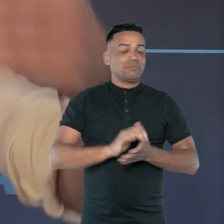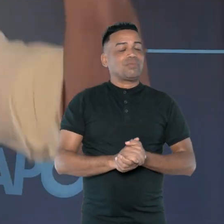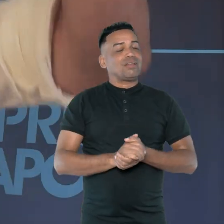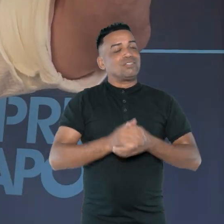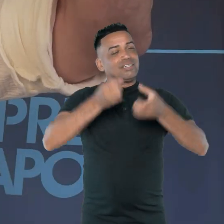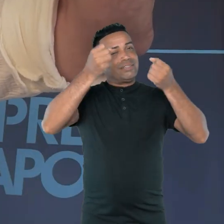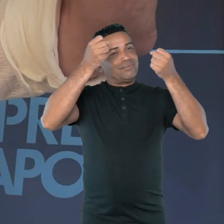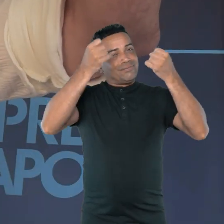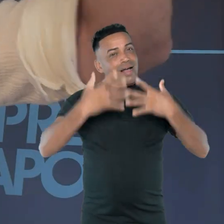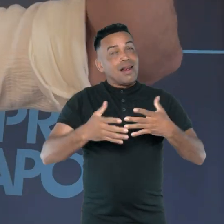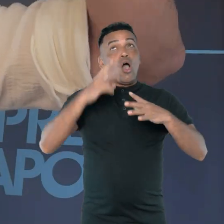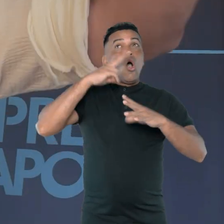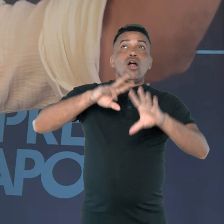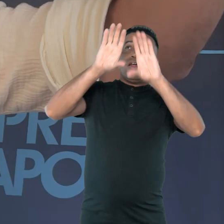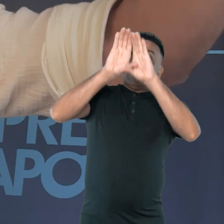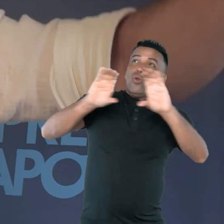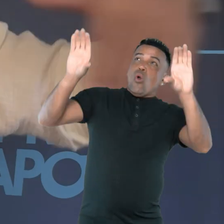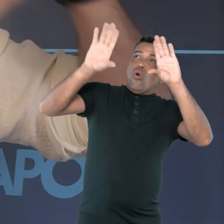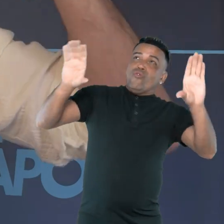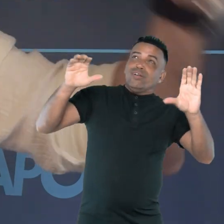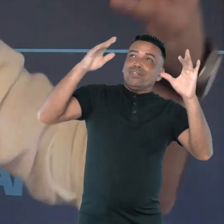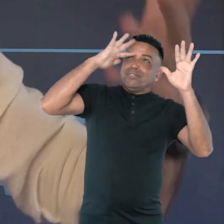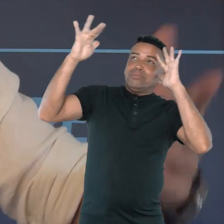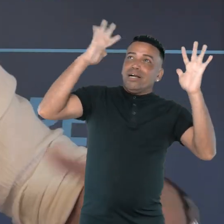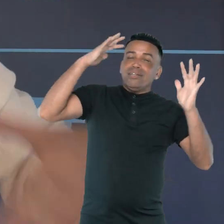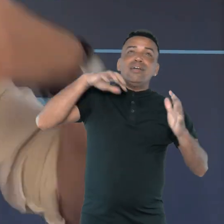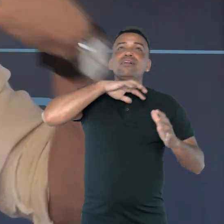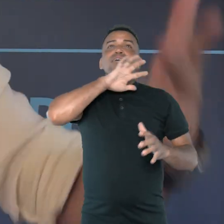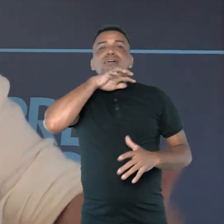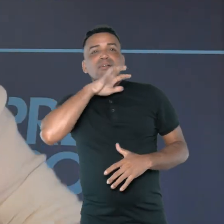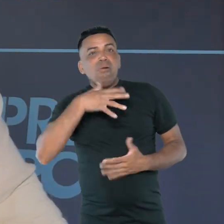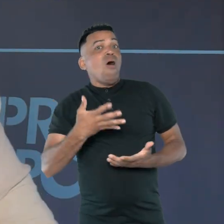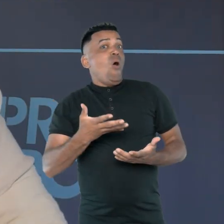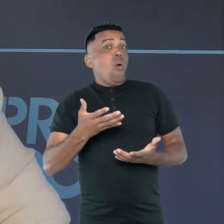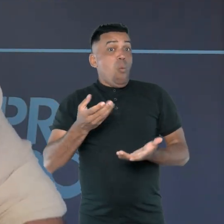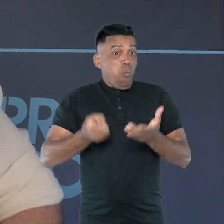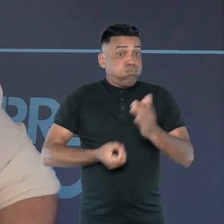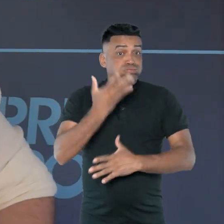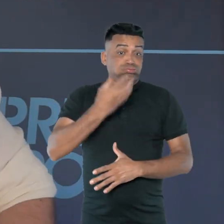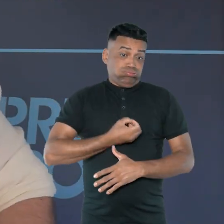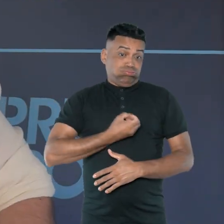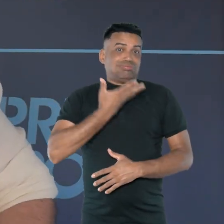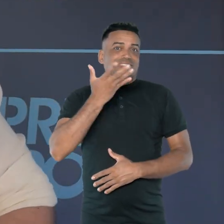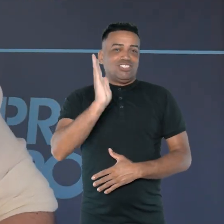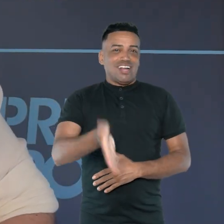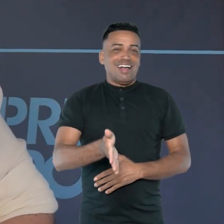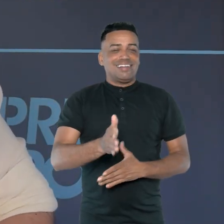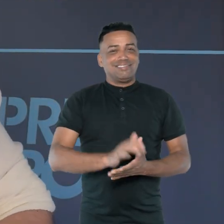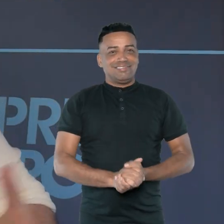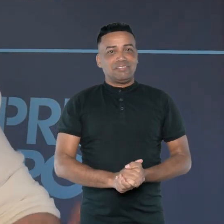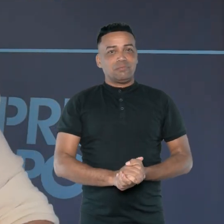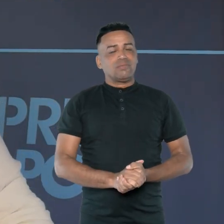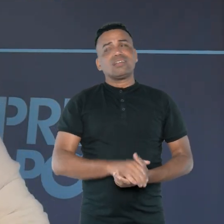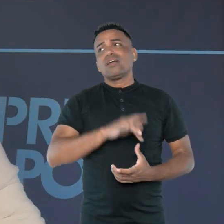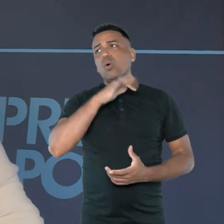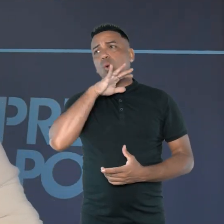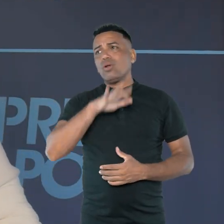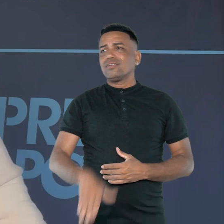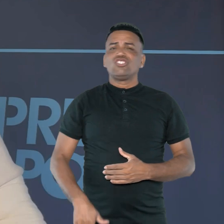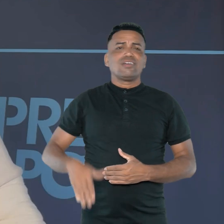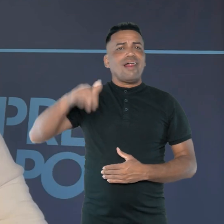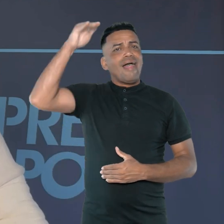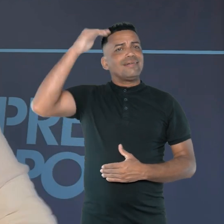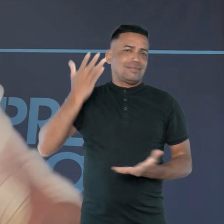diz, a gente olha para as nuvens e imagina um bicho e está fazendo poesia e está vendo poesia, que ruim que a gente cresce,